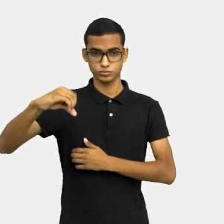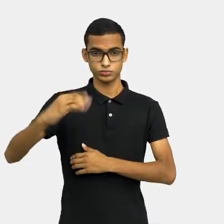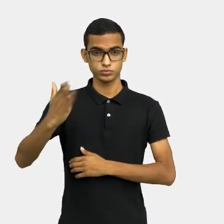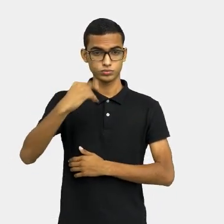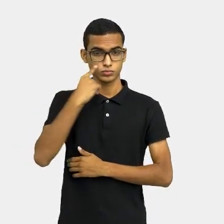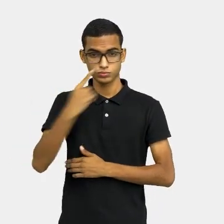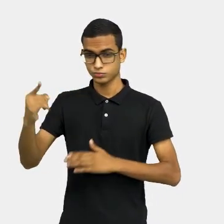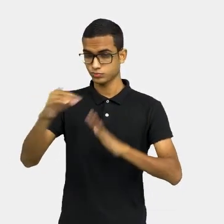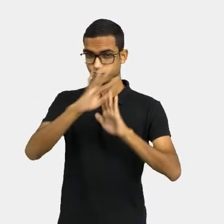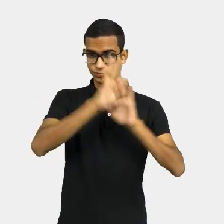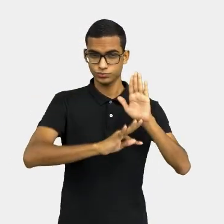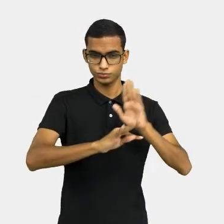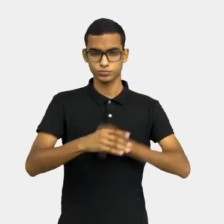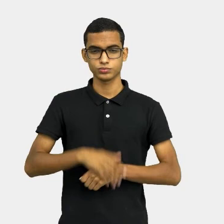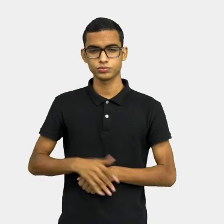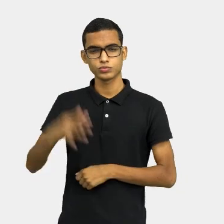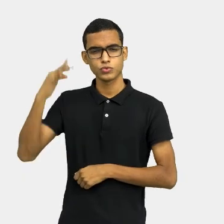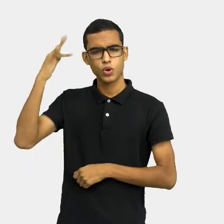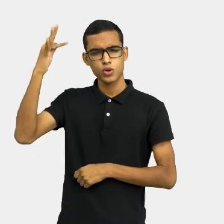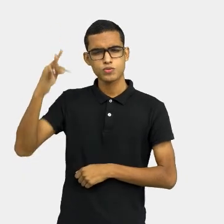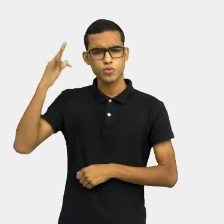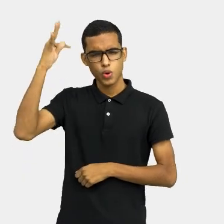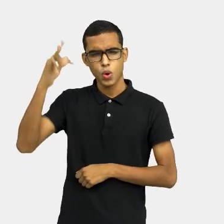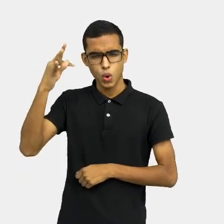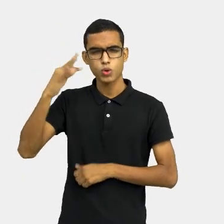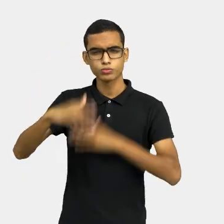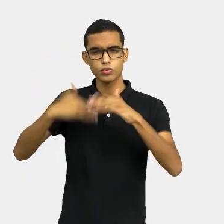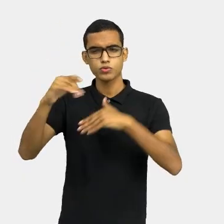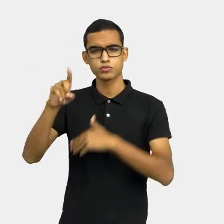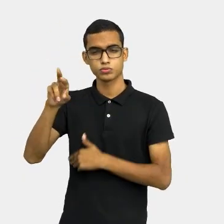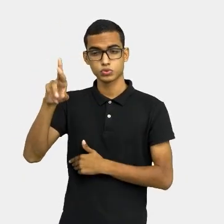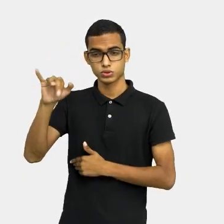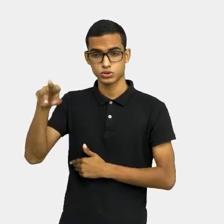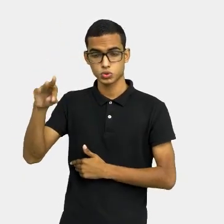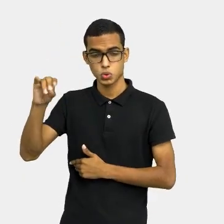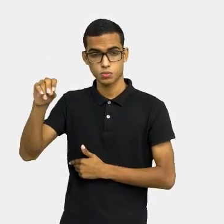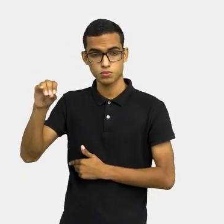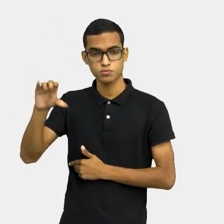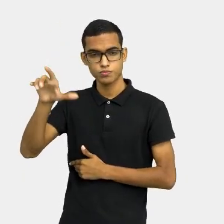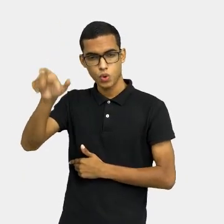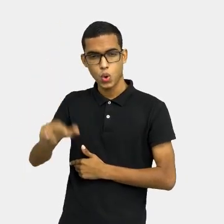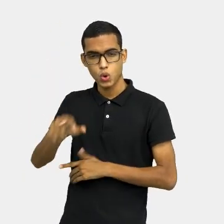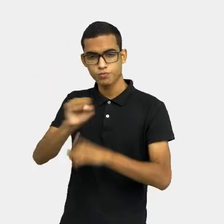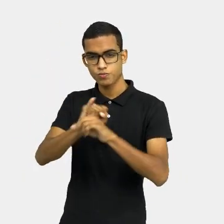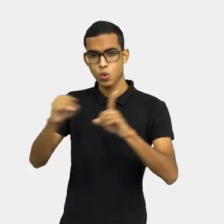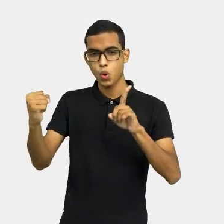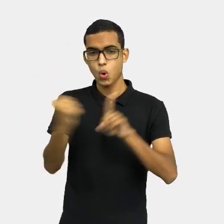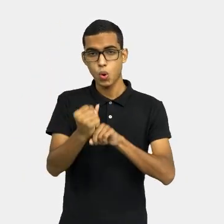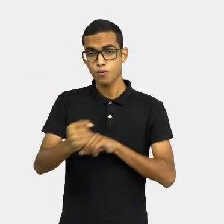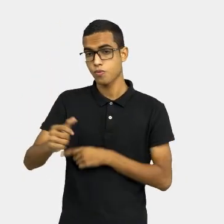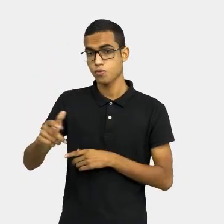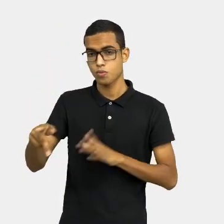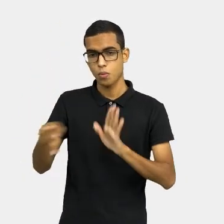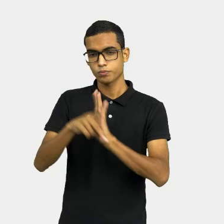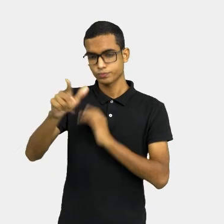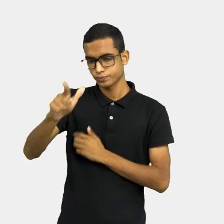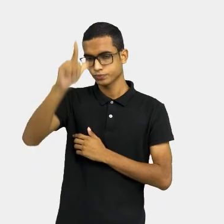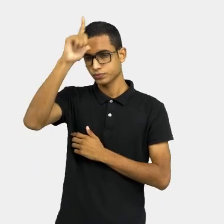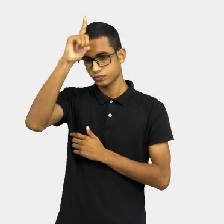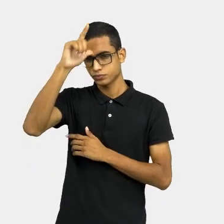Vejam lá. A teoria desenvolvida por Ulrich Beck, sociólogo alemão, a sociedade de